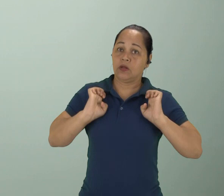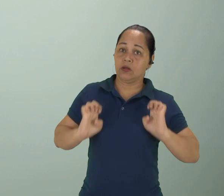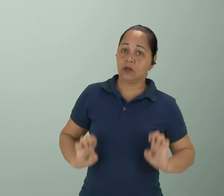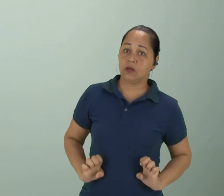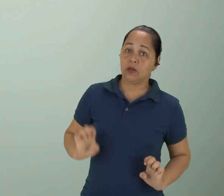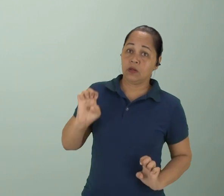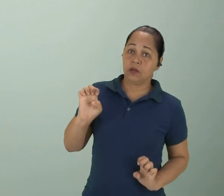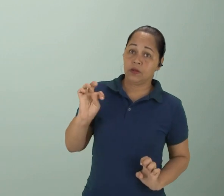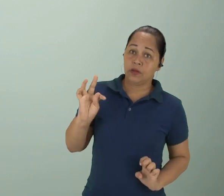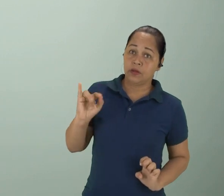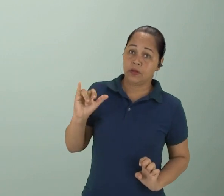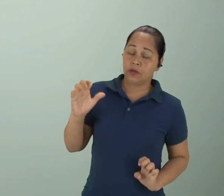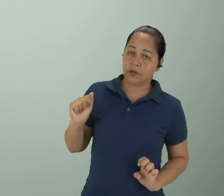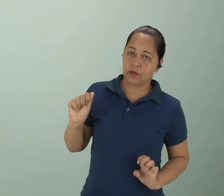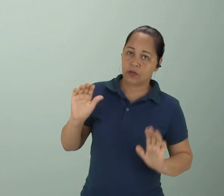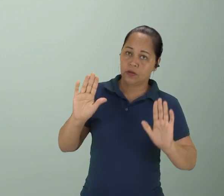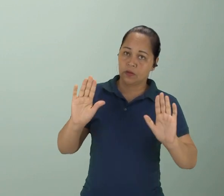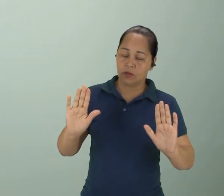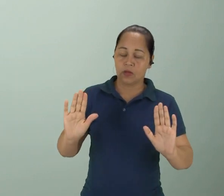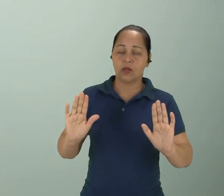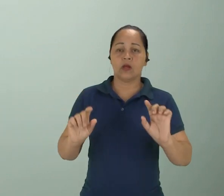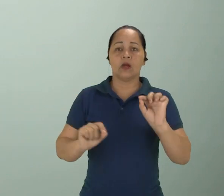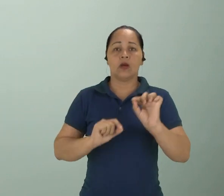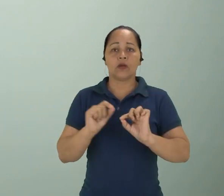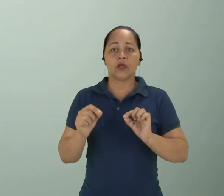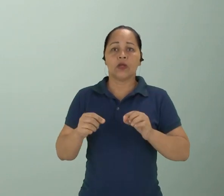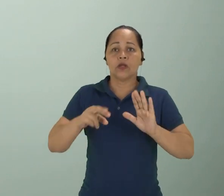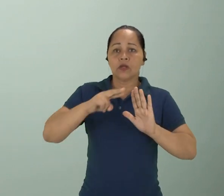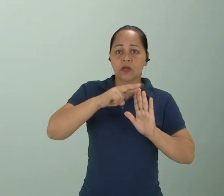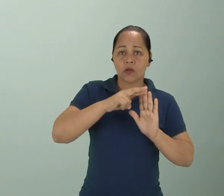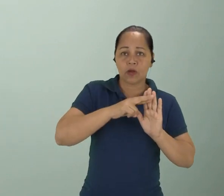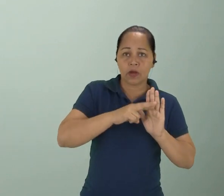ética né ética são regras e normas coletivas